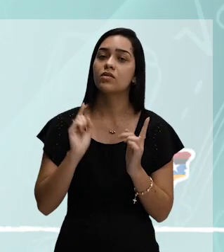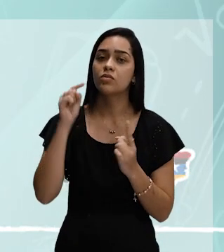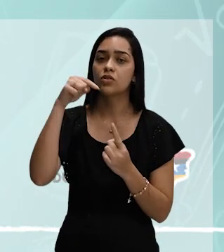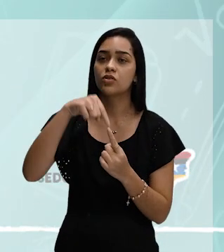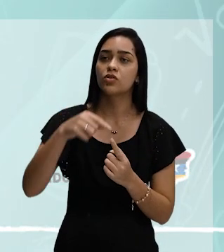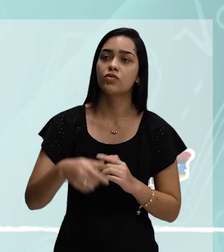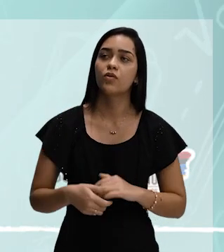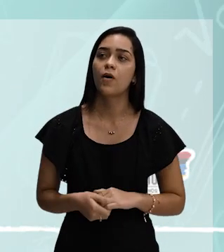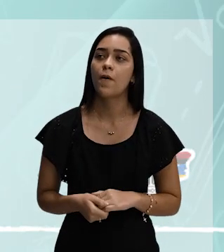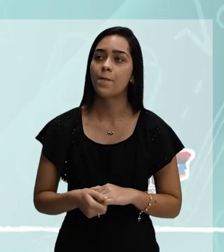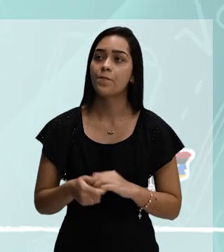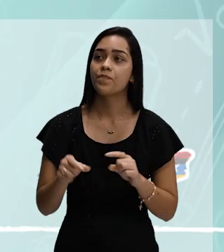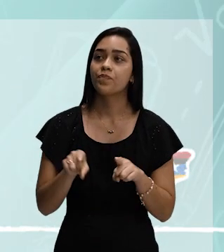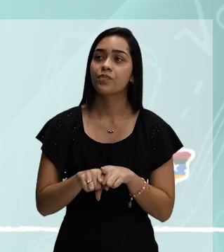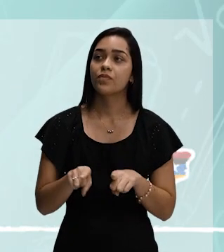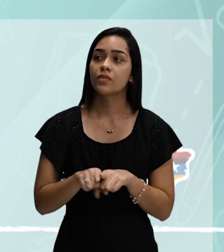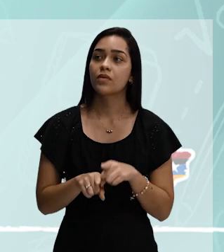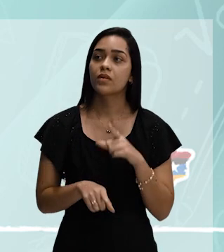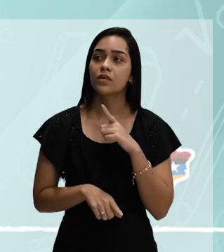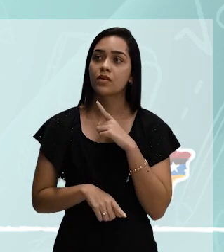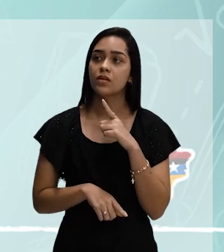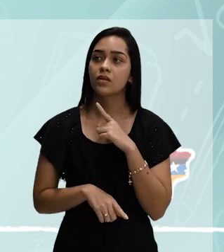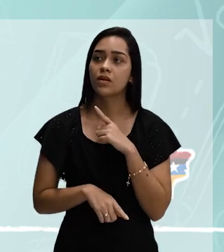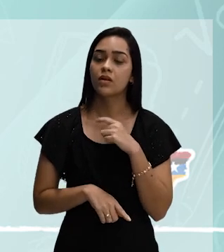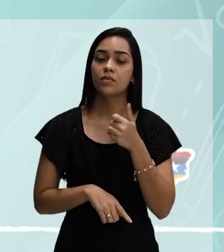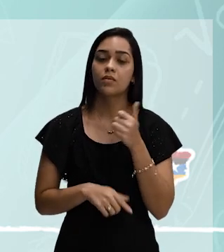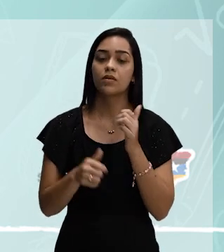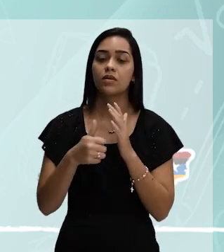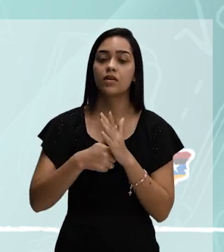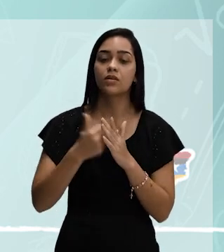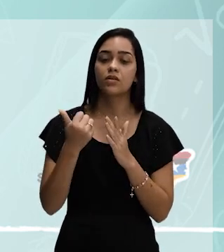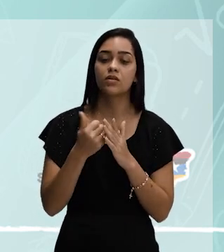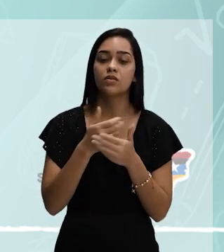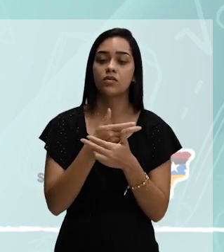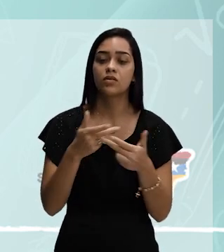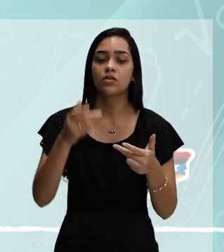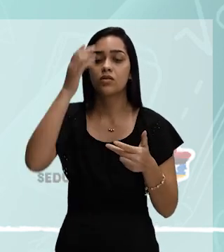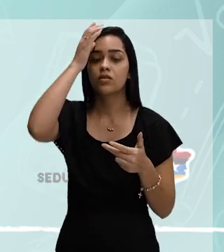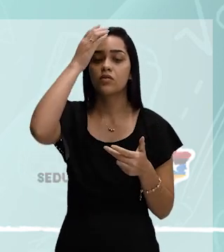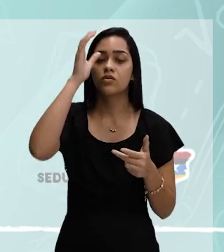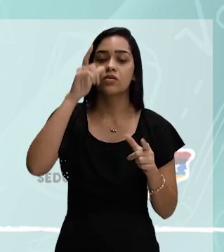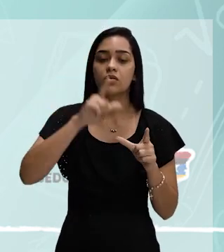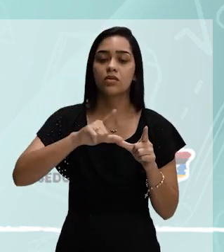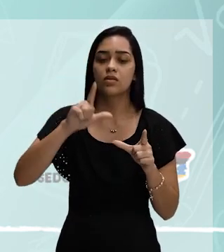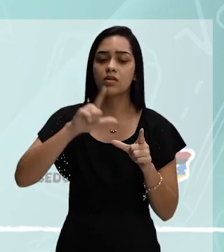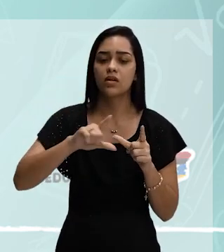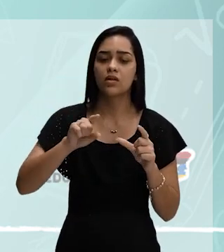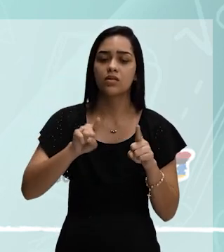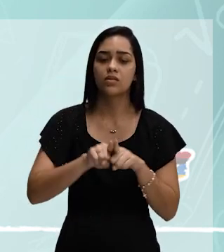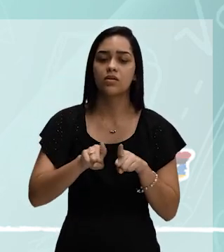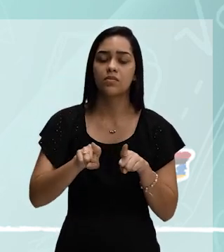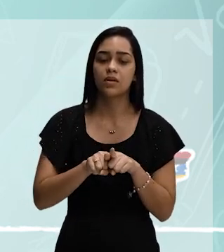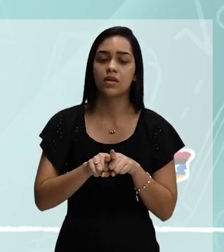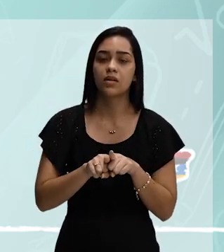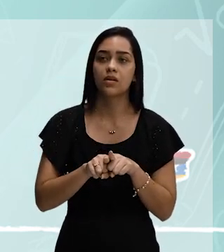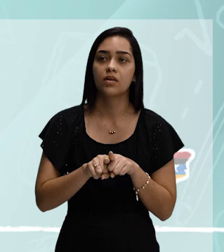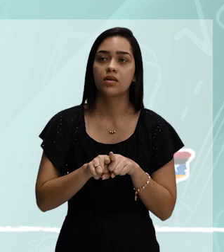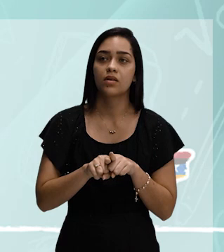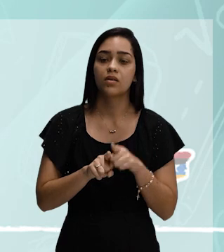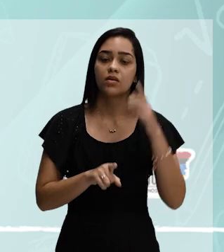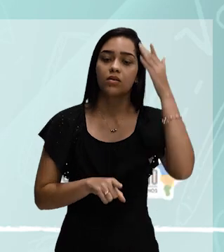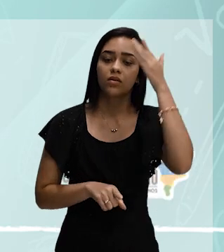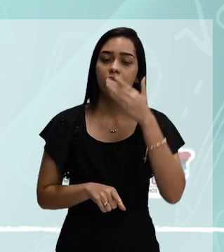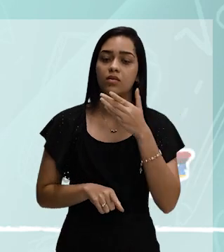objetivo. Ela está entre os primeiros registros de grande parte das culturas letradas, né? O